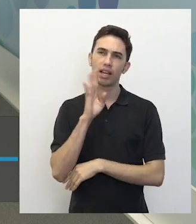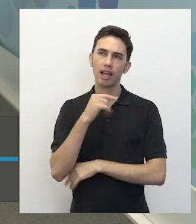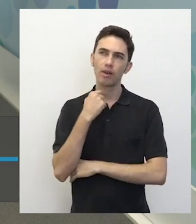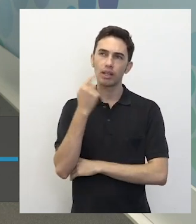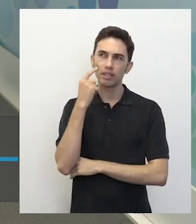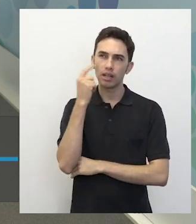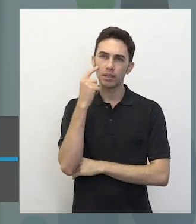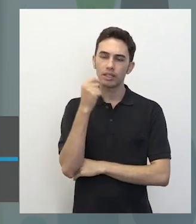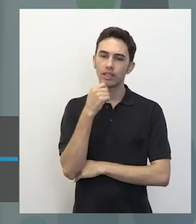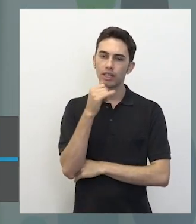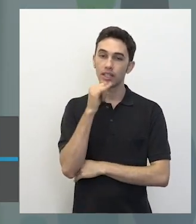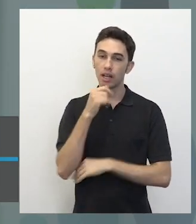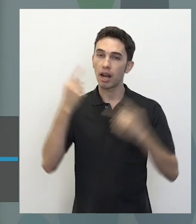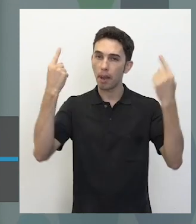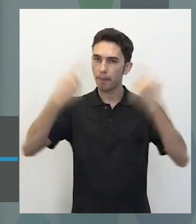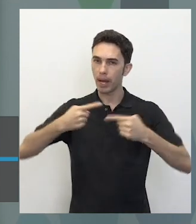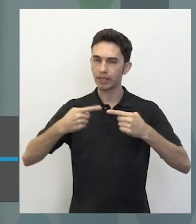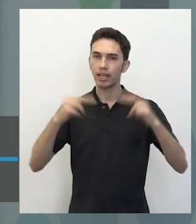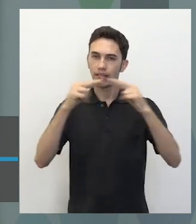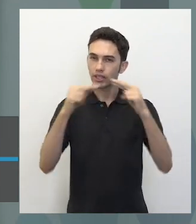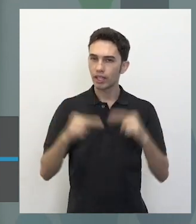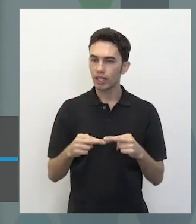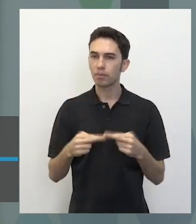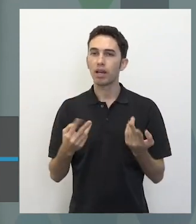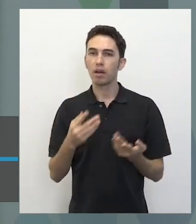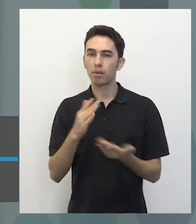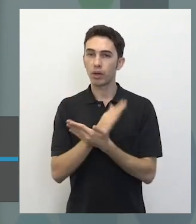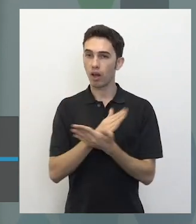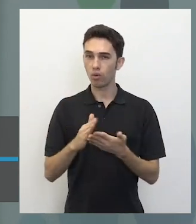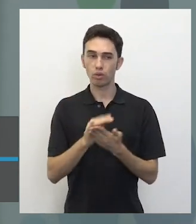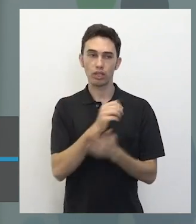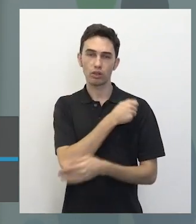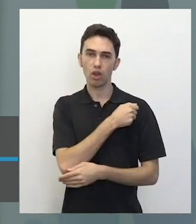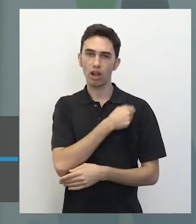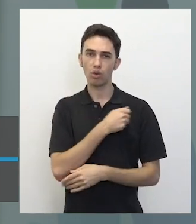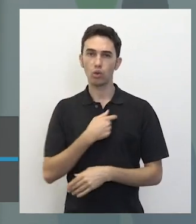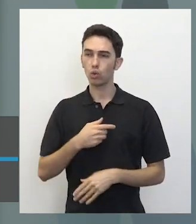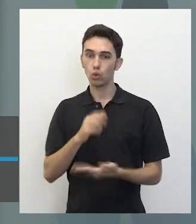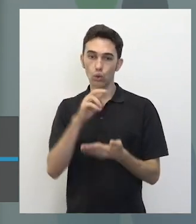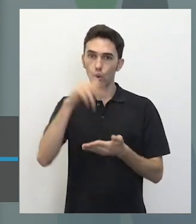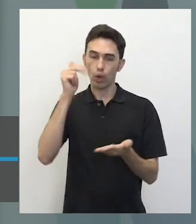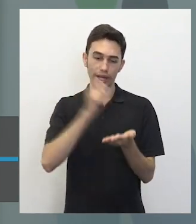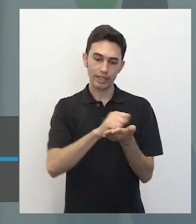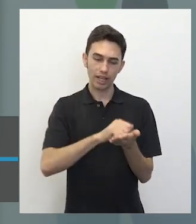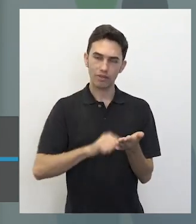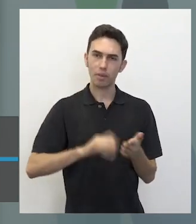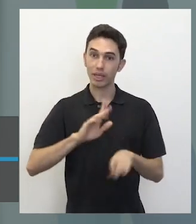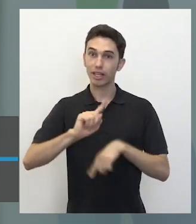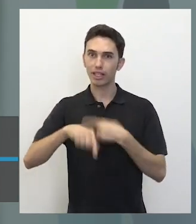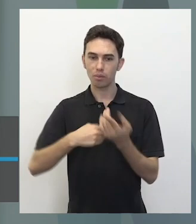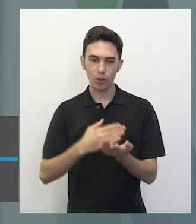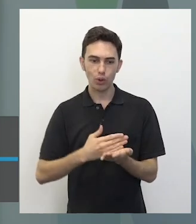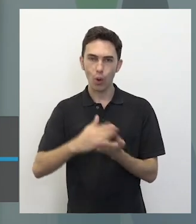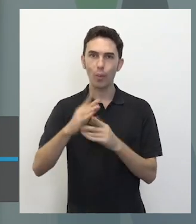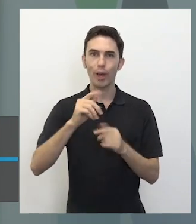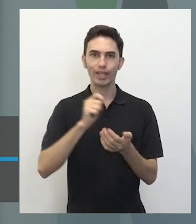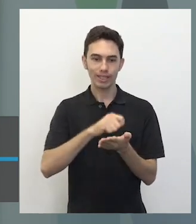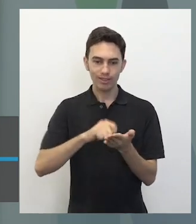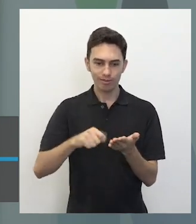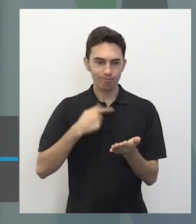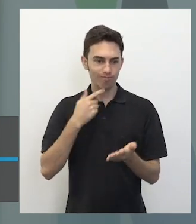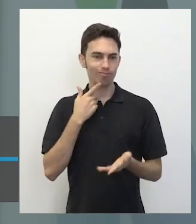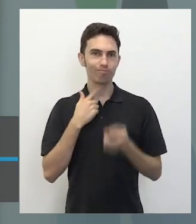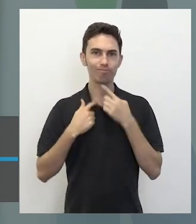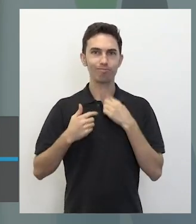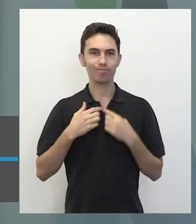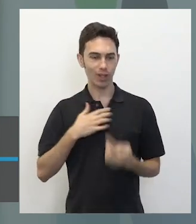é a batalha de rima. Quando você faz batalha de rima, tem aluno que nunca escreveu que começa a escrever. Porque ele quer ali brincar naquela roda, ele começa a